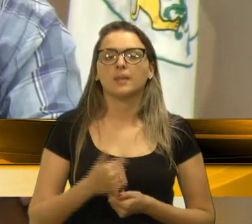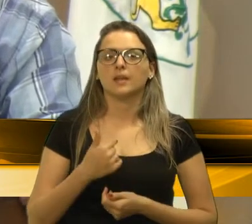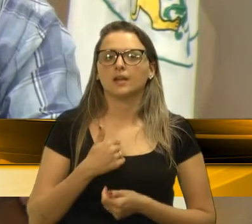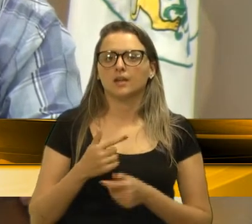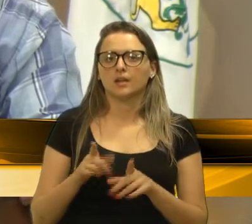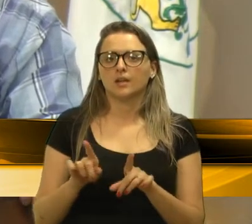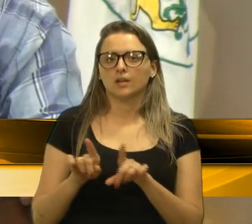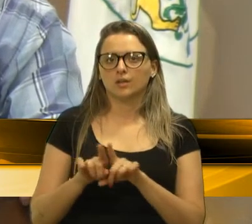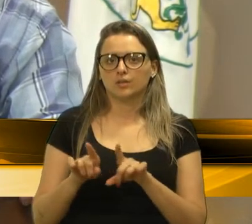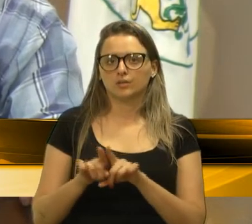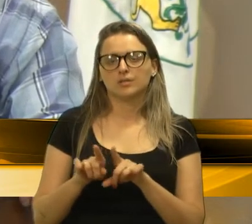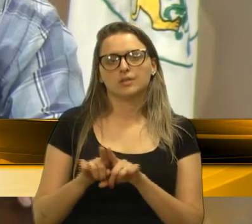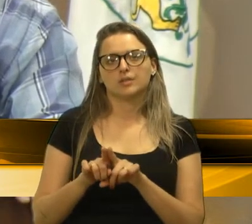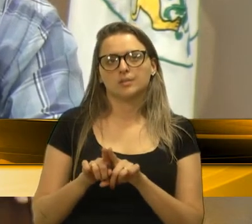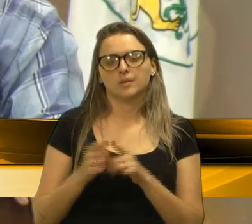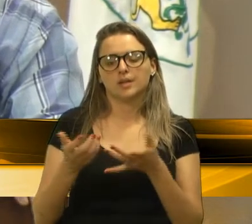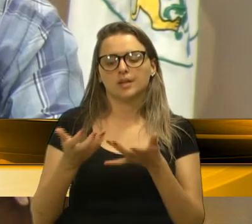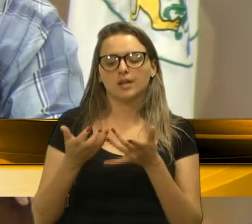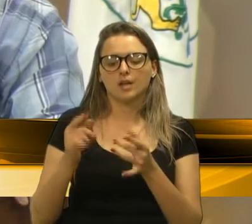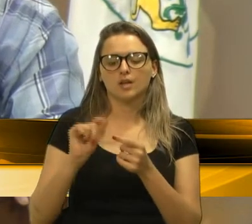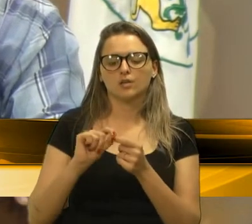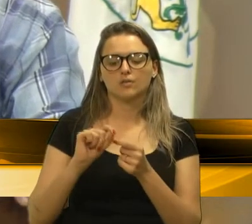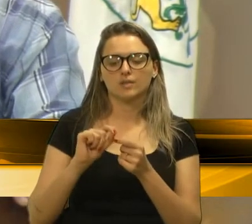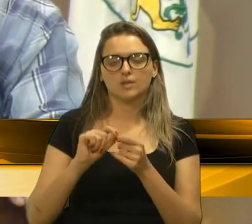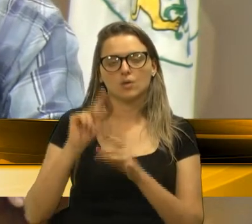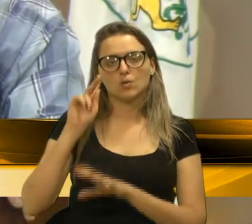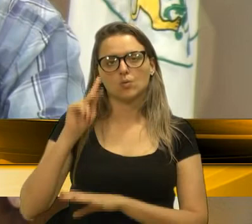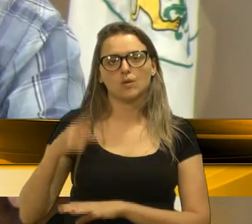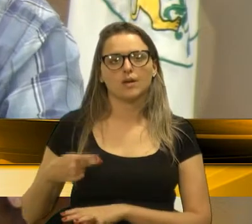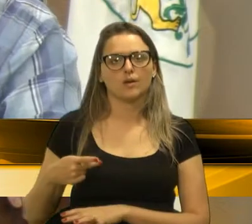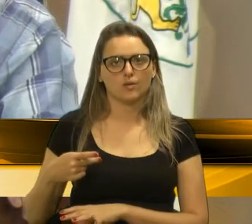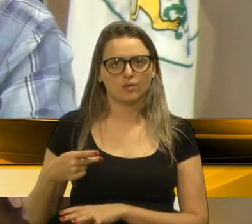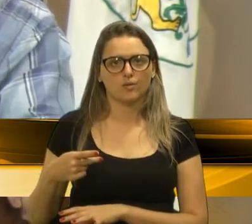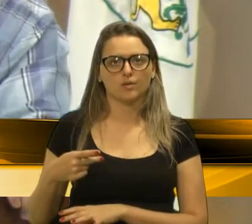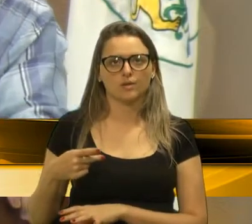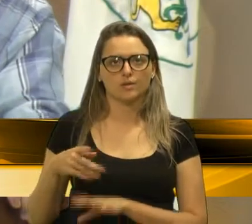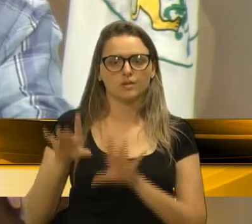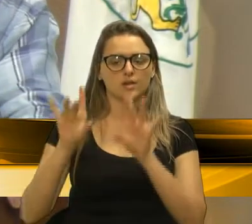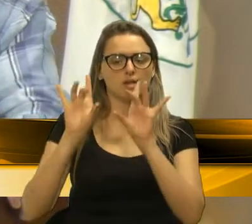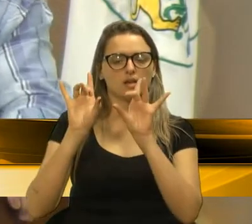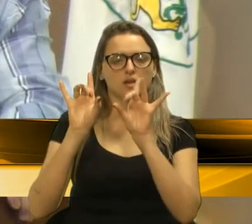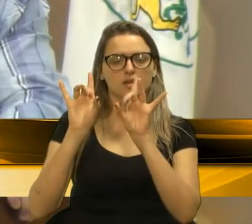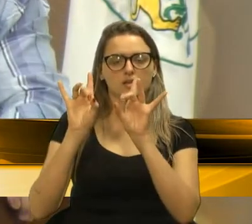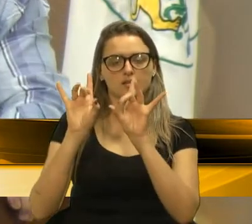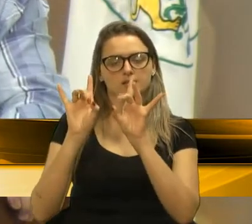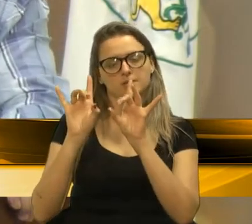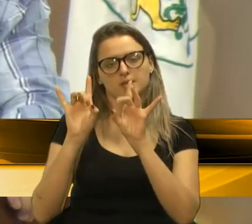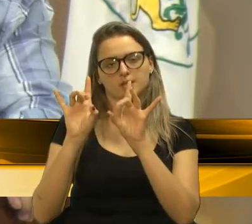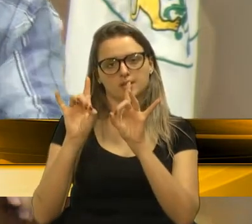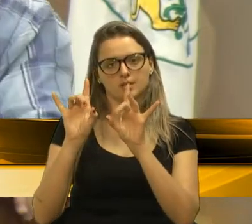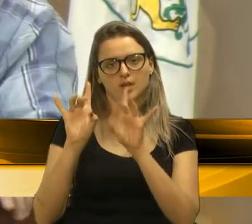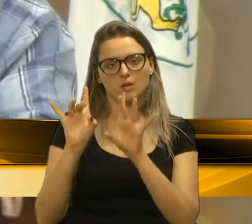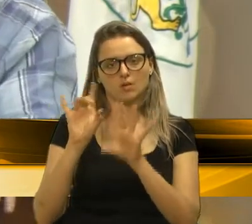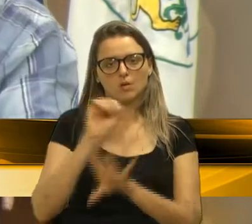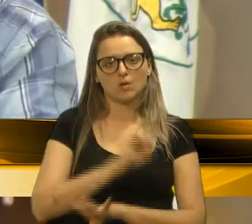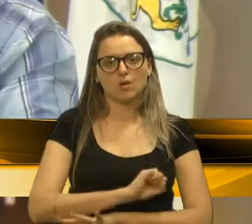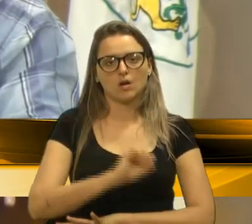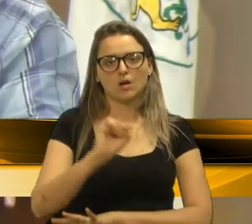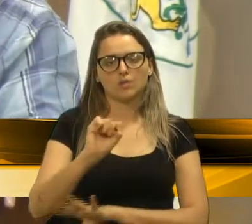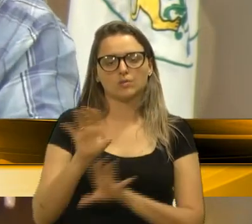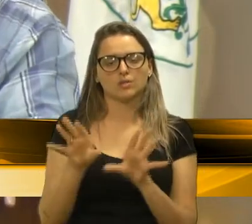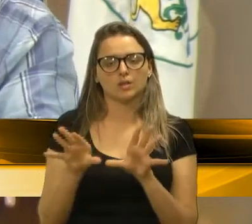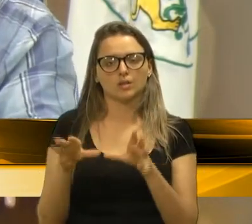gostaria de fazer aqui 11 um reconhecimento especialmente aos senhores membros